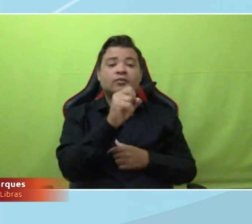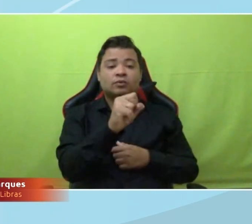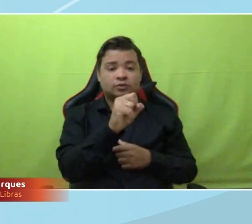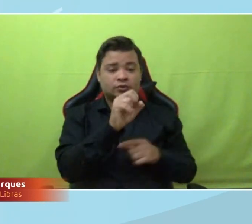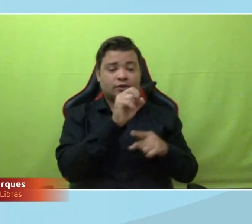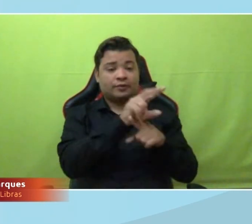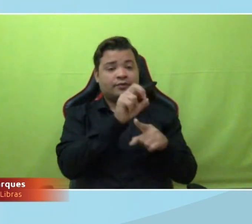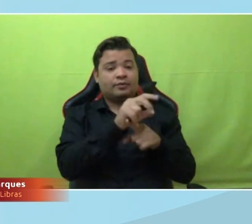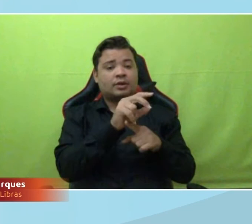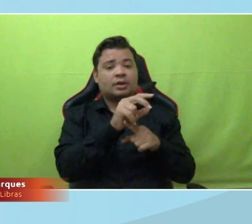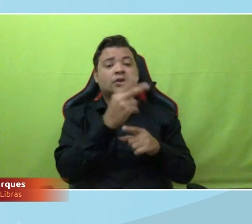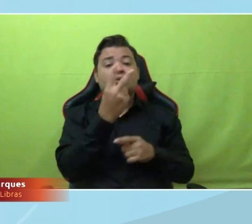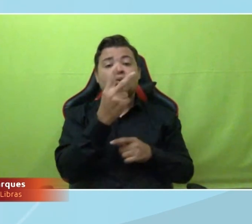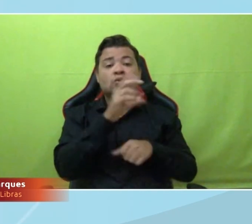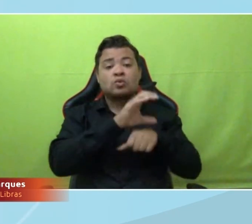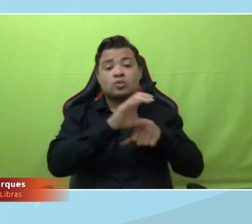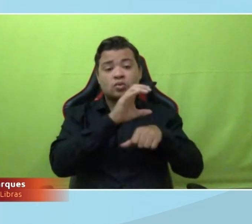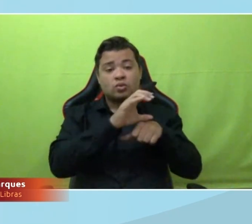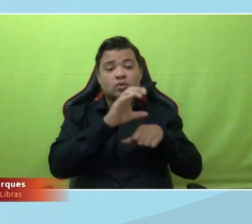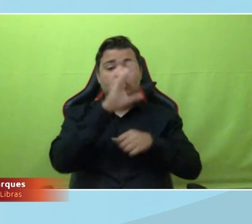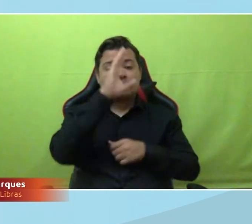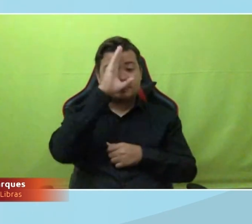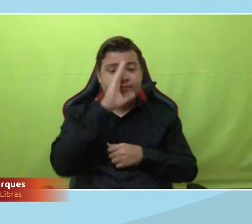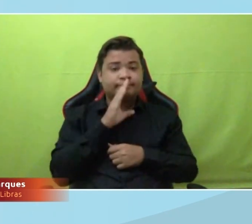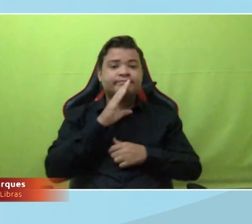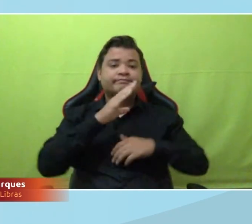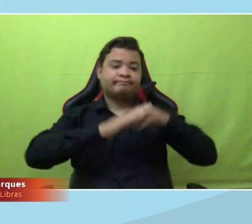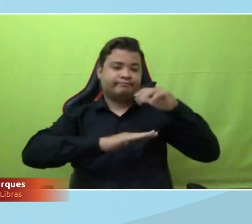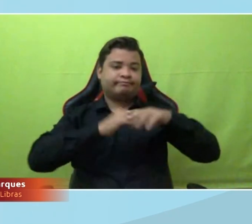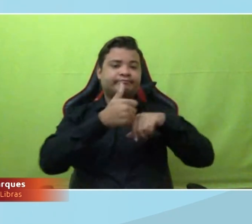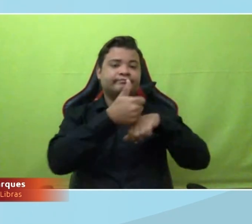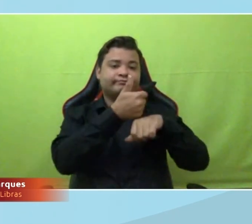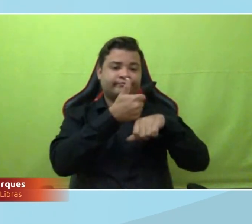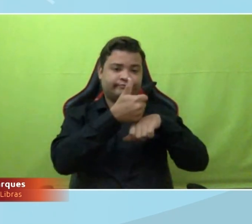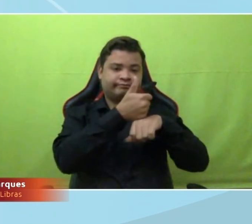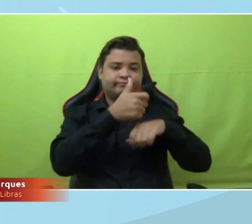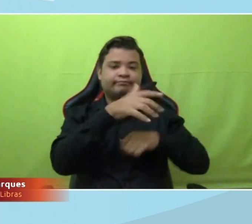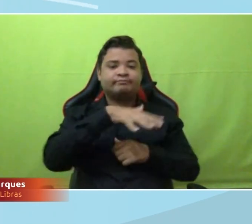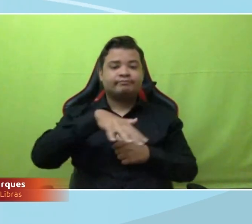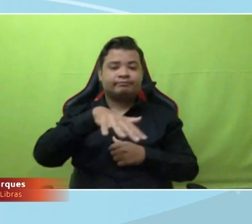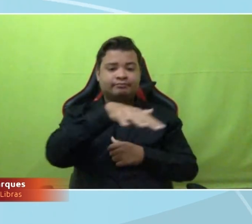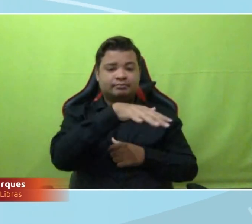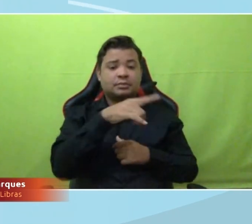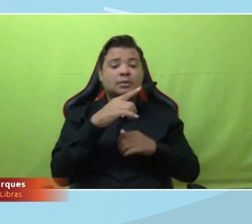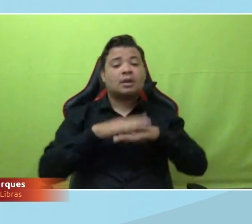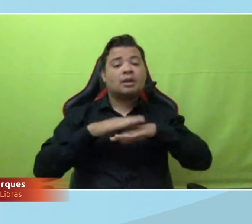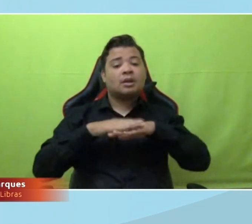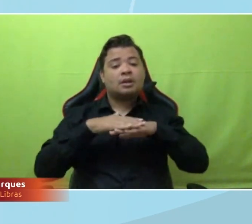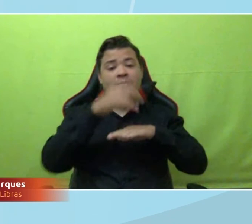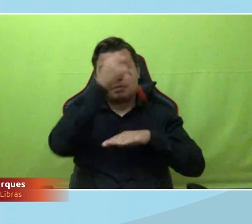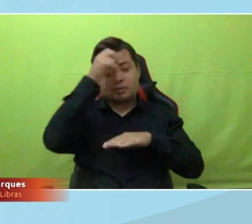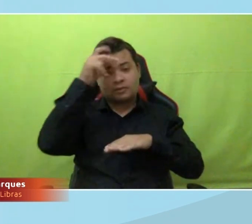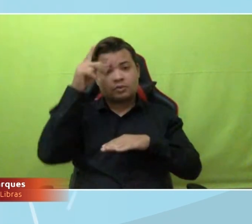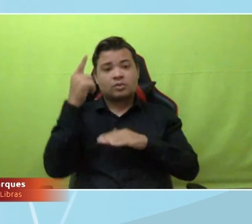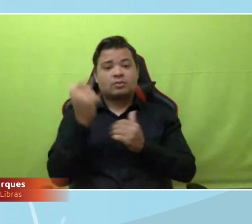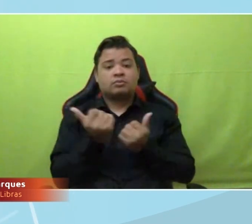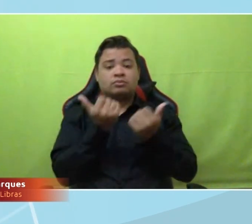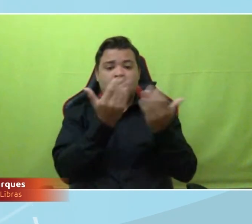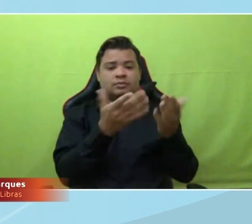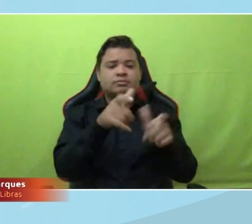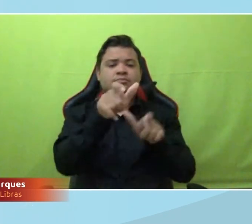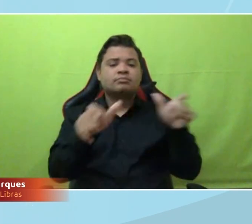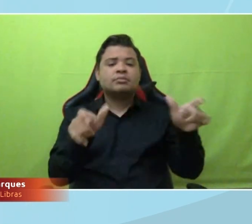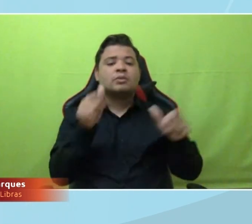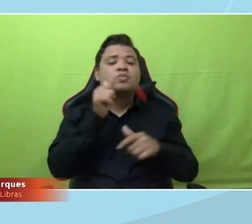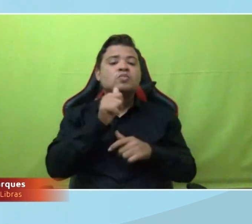cursos gratuitos de profissionalização, que são oferecidos pela Prefeitura de Goiânia para mulheres em situação de